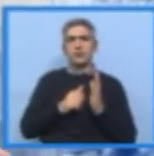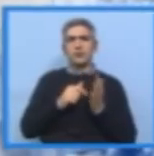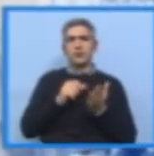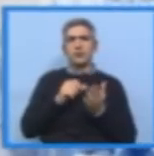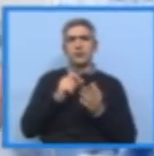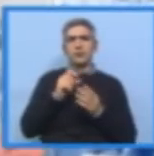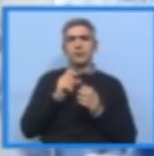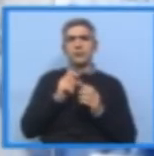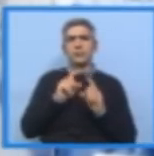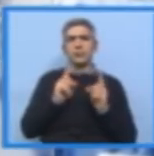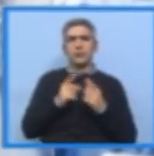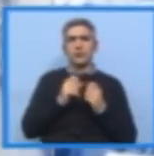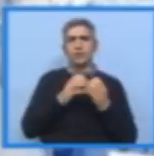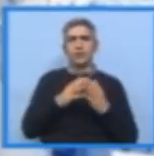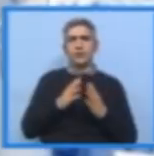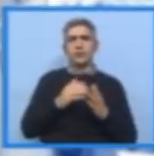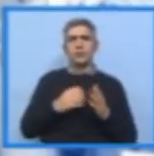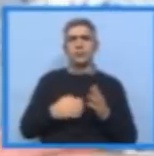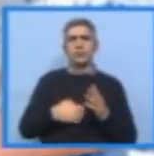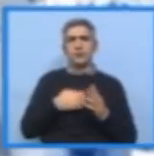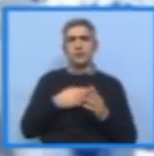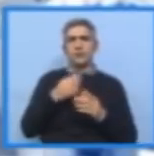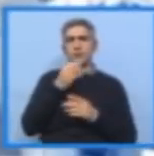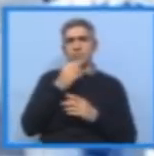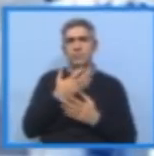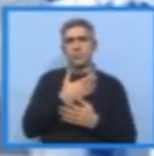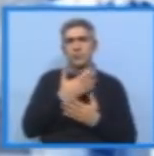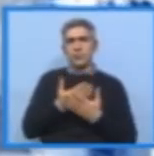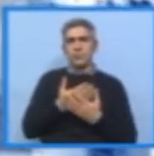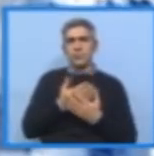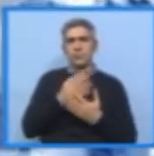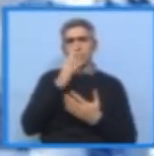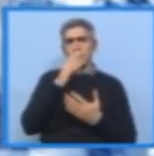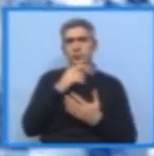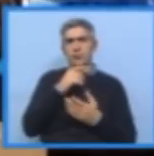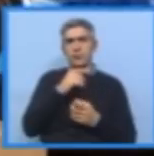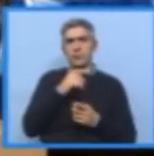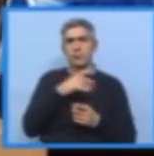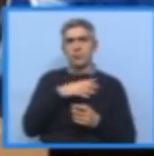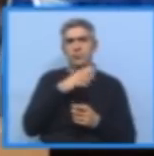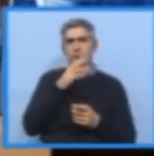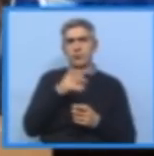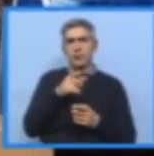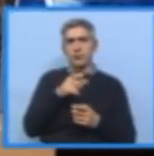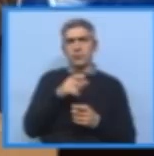no sentido que resumem todo o sentido da liturgia. E precisamente aquilo que falamos até agora, se me permitam, só queria